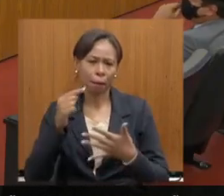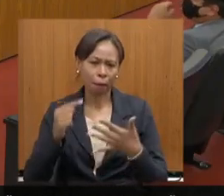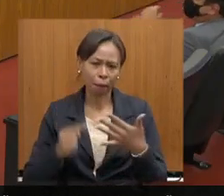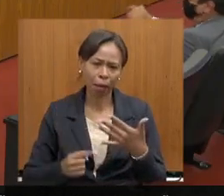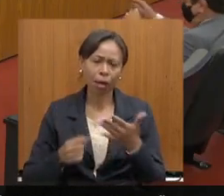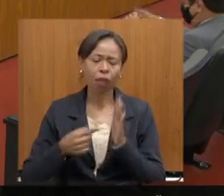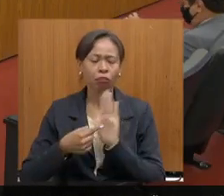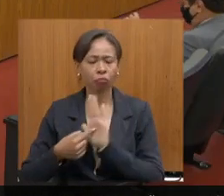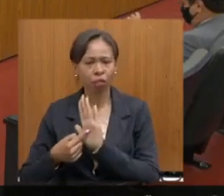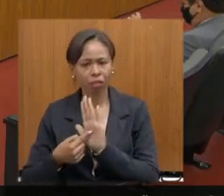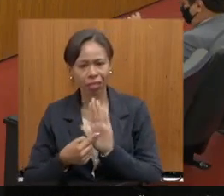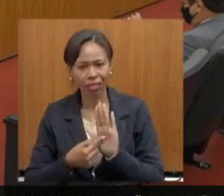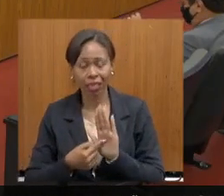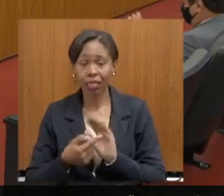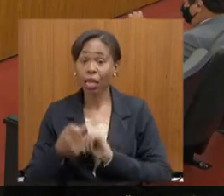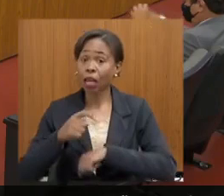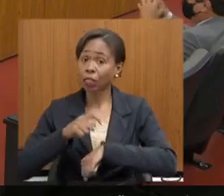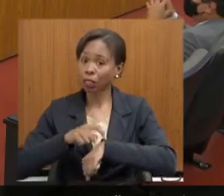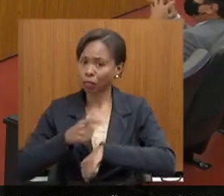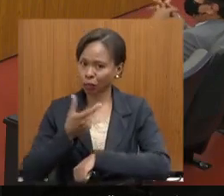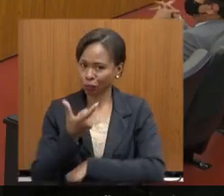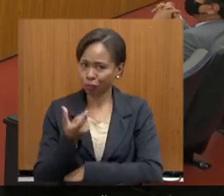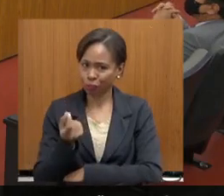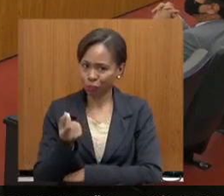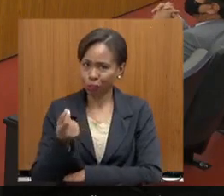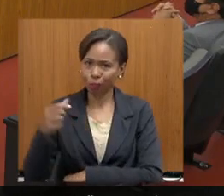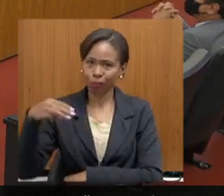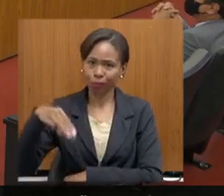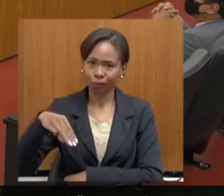apresentação de 20 minutos